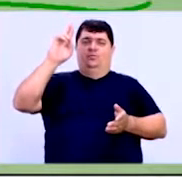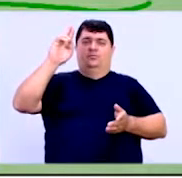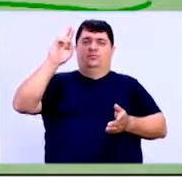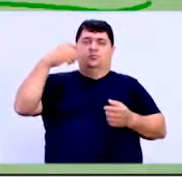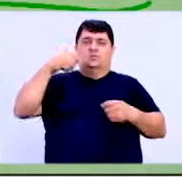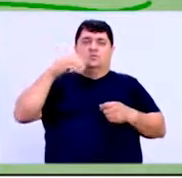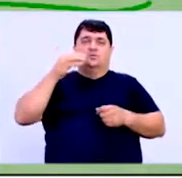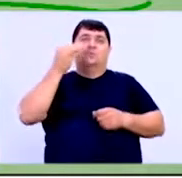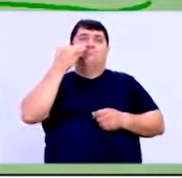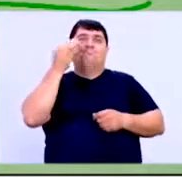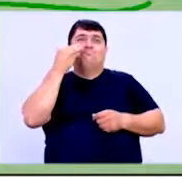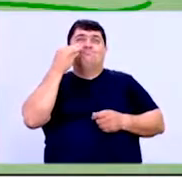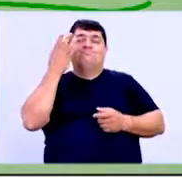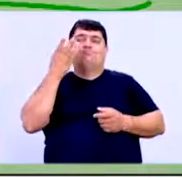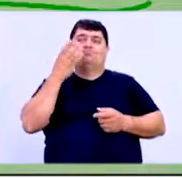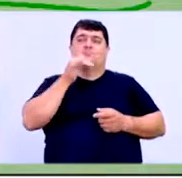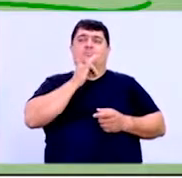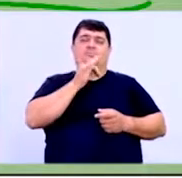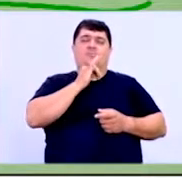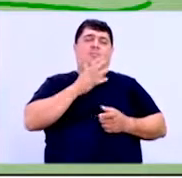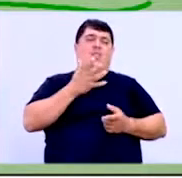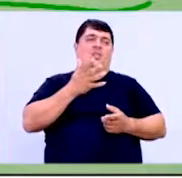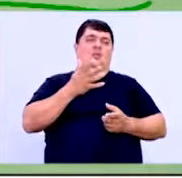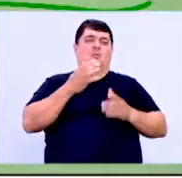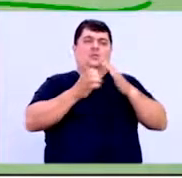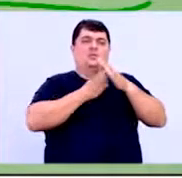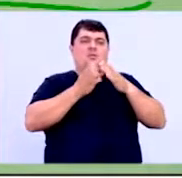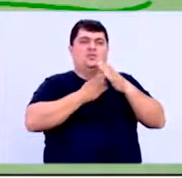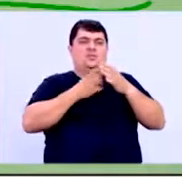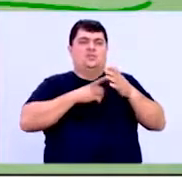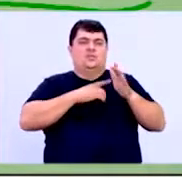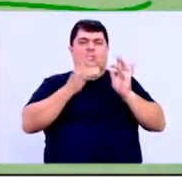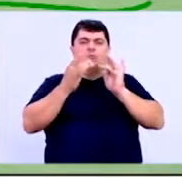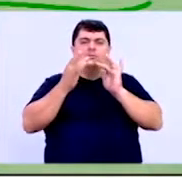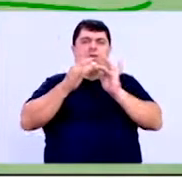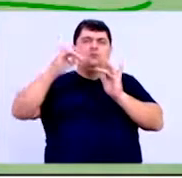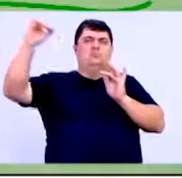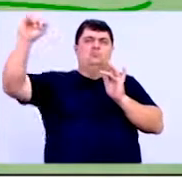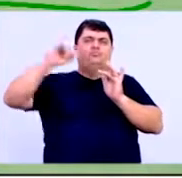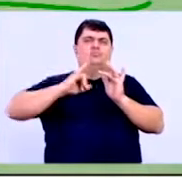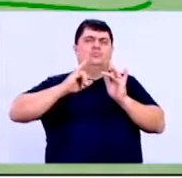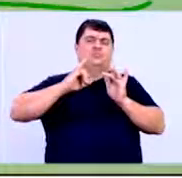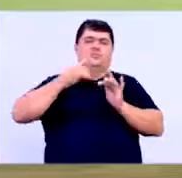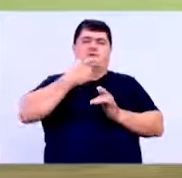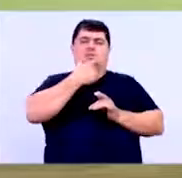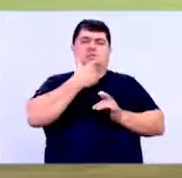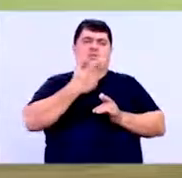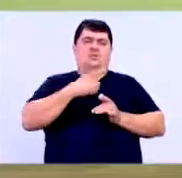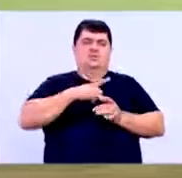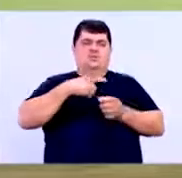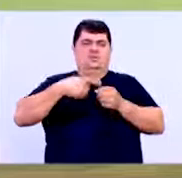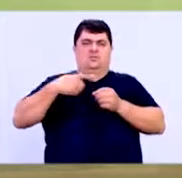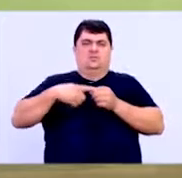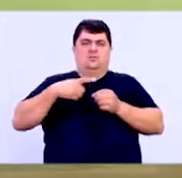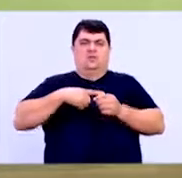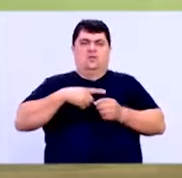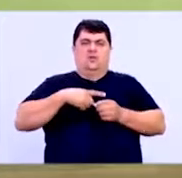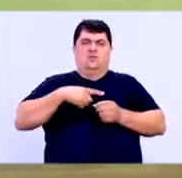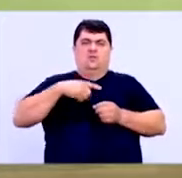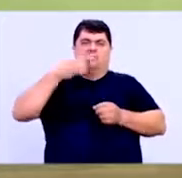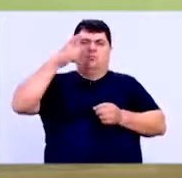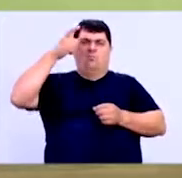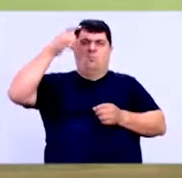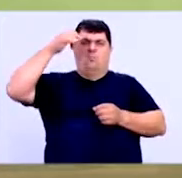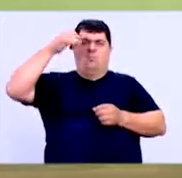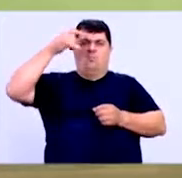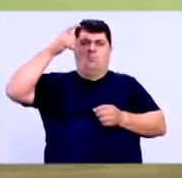corretivas. Um exemplo disso, gente, é uma empresa que está muito ligada ao comércio internacional. Eu sei que aqui no interior a gente tem bastante gado, né? O